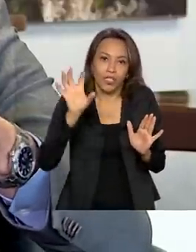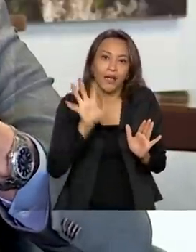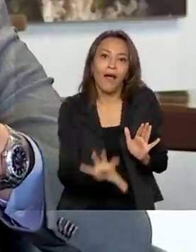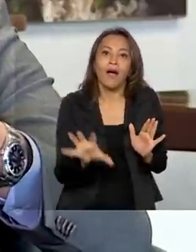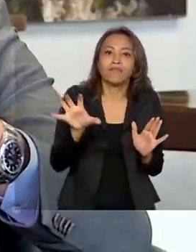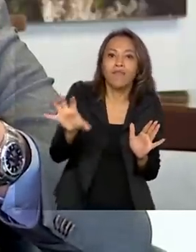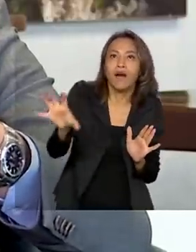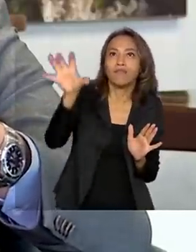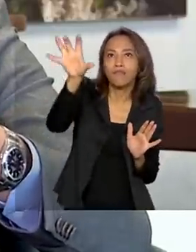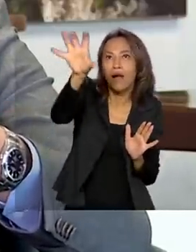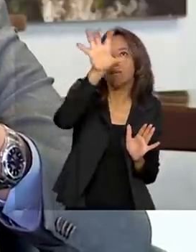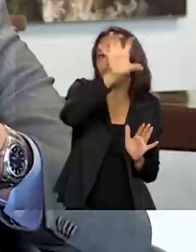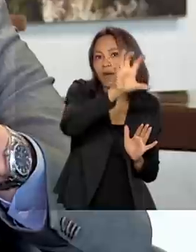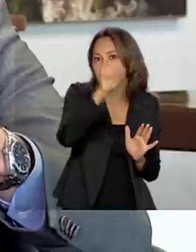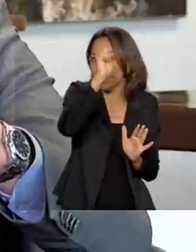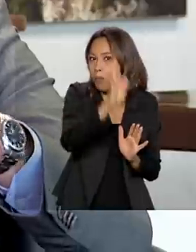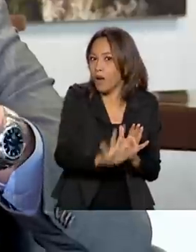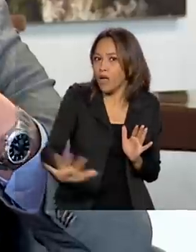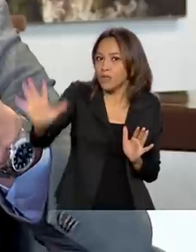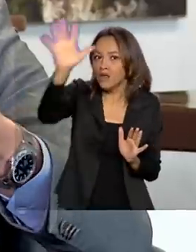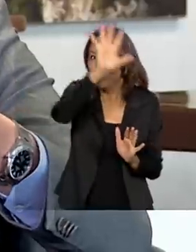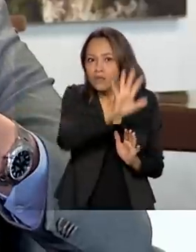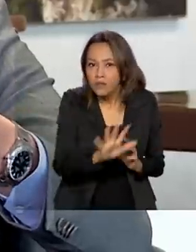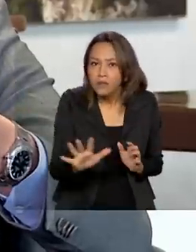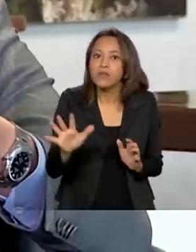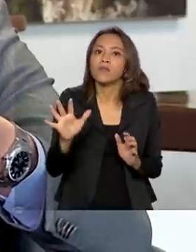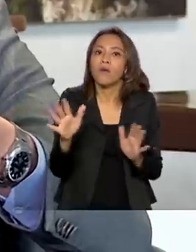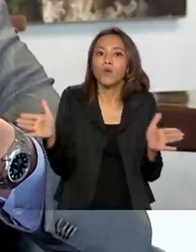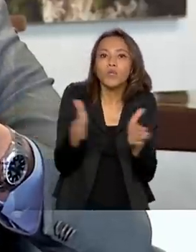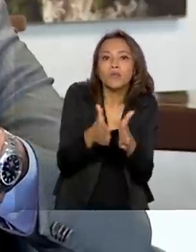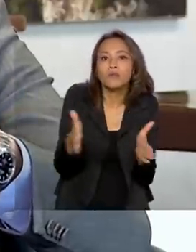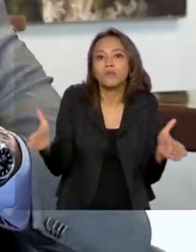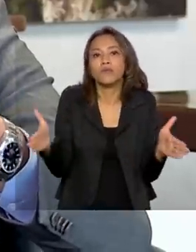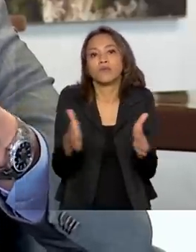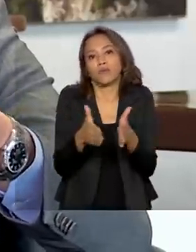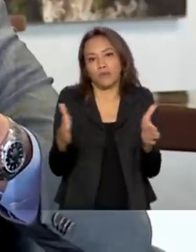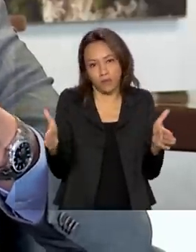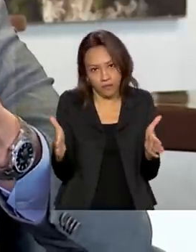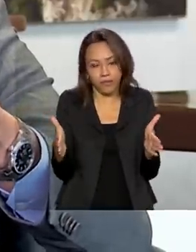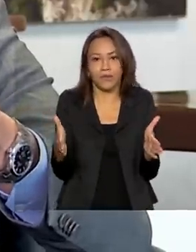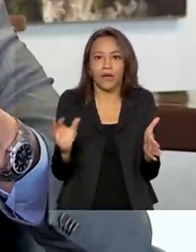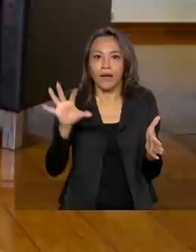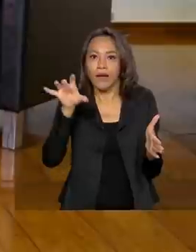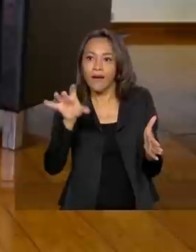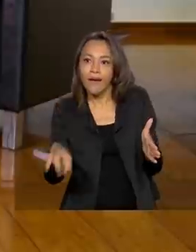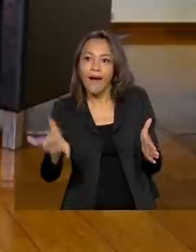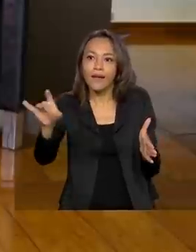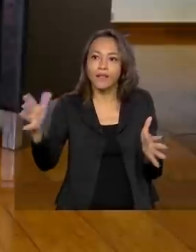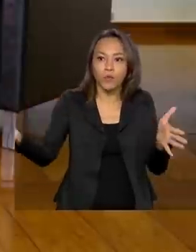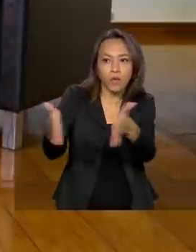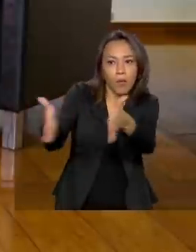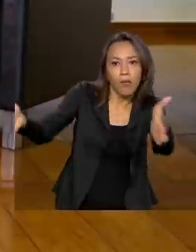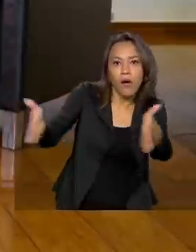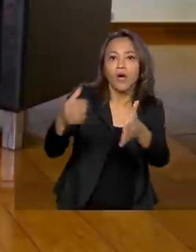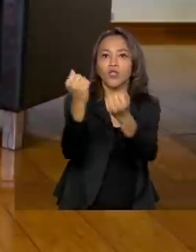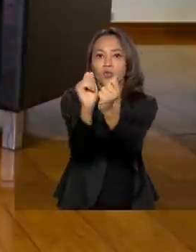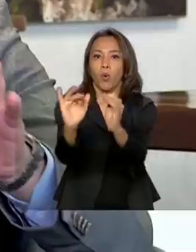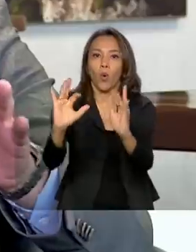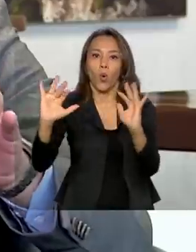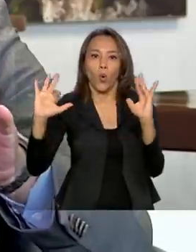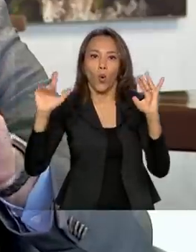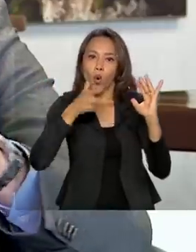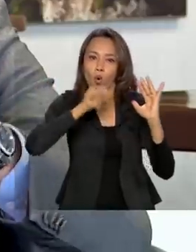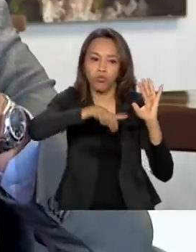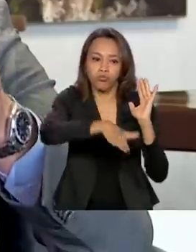um dos biomas no que diz respeito à mensuração das áreas de reserva legal. Cada bioma tem o seu volume de como reserva legal. Falou então aqui.